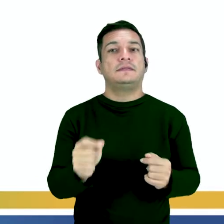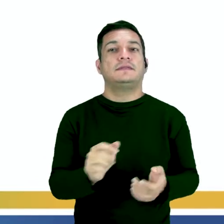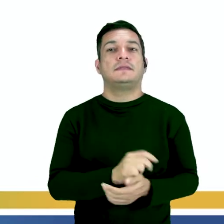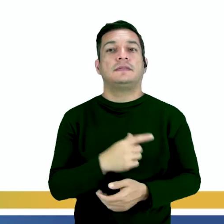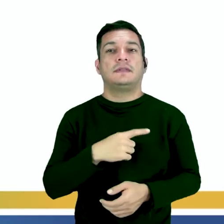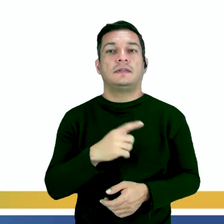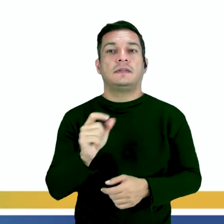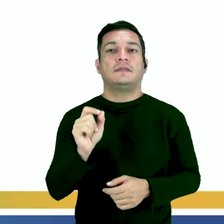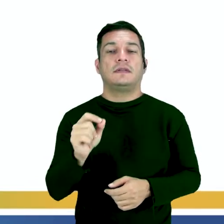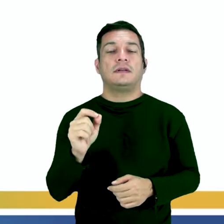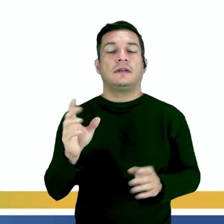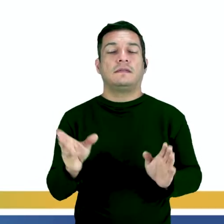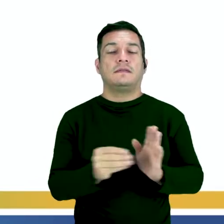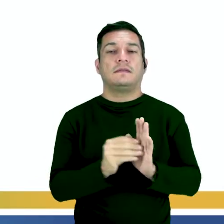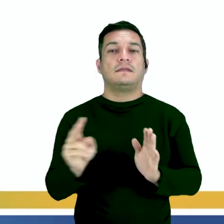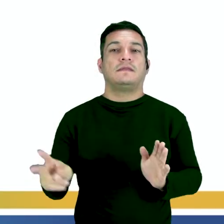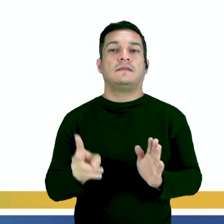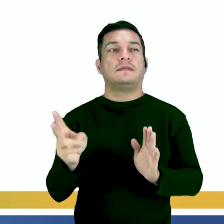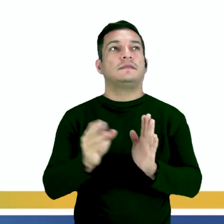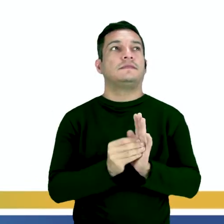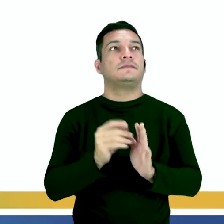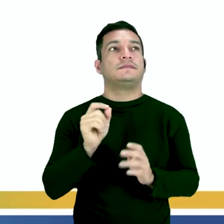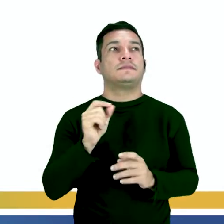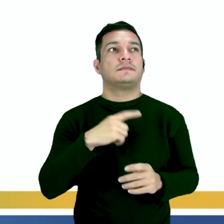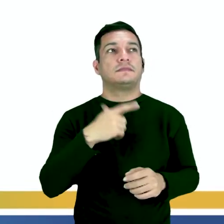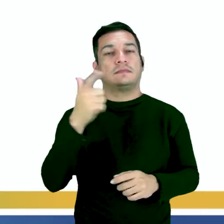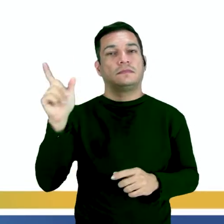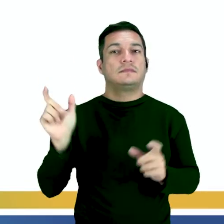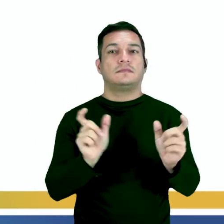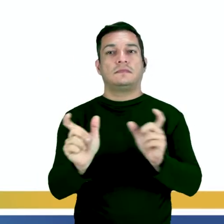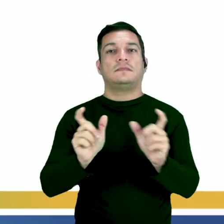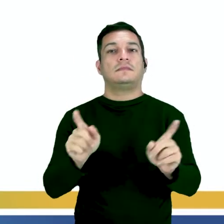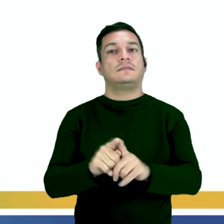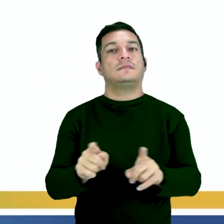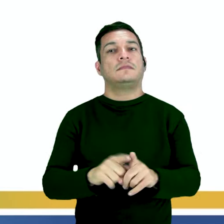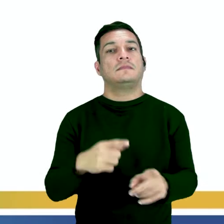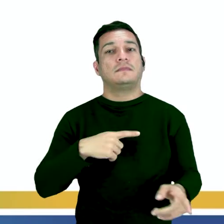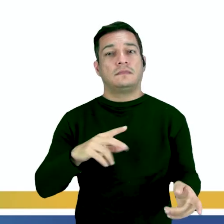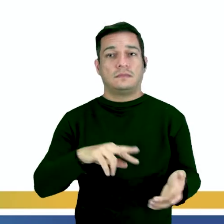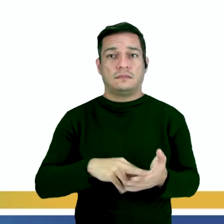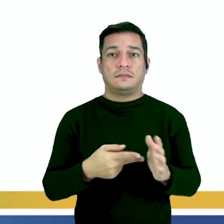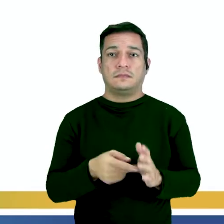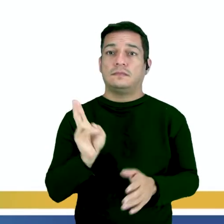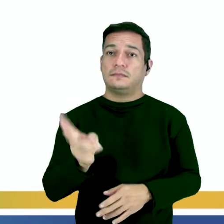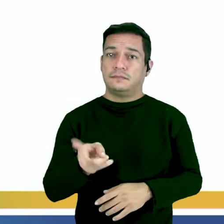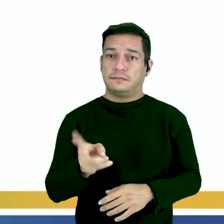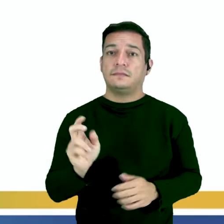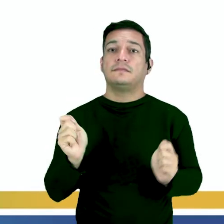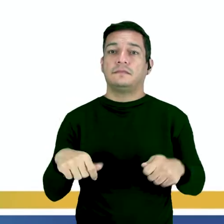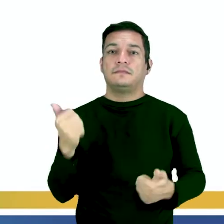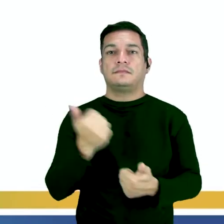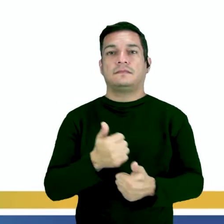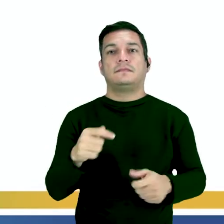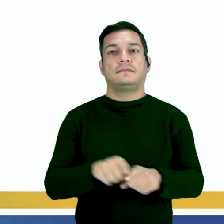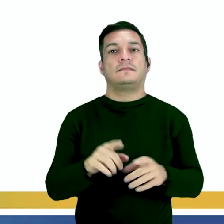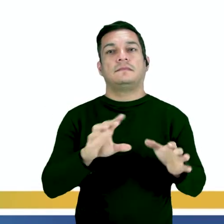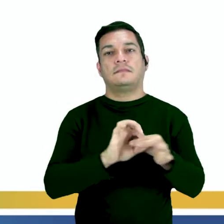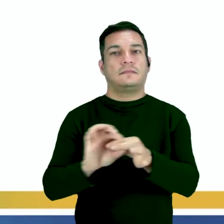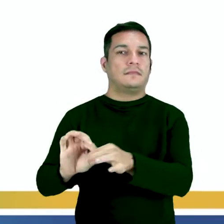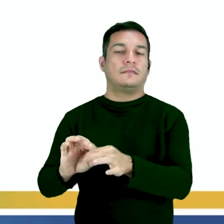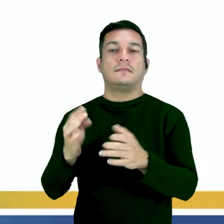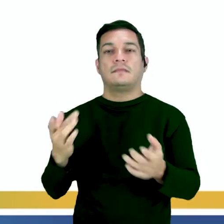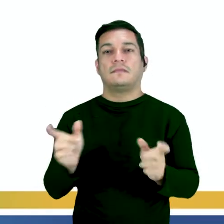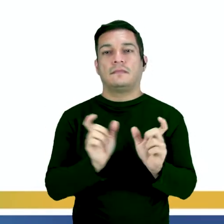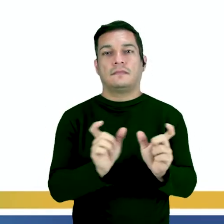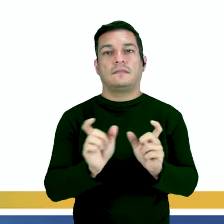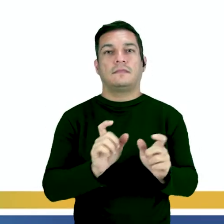exerce um valor aditivo. E existem outras palavras que também vão exercer o mesmo valor, que vão poder substituí-la dentro do contexto,